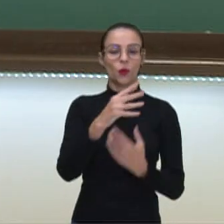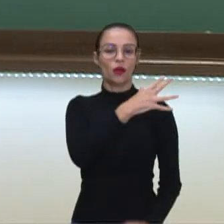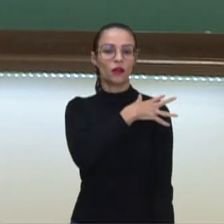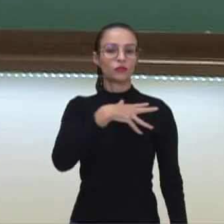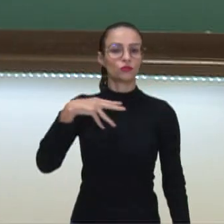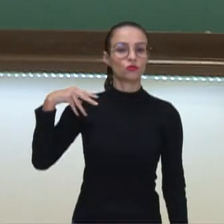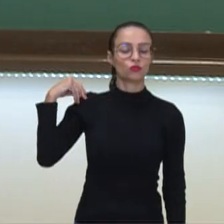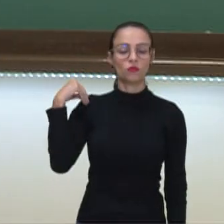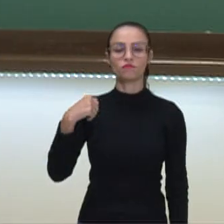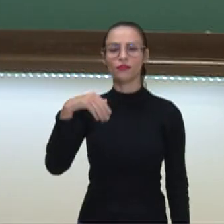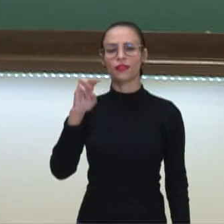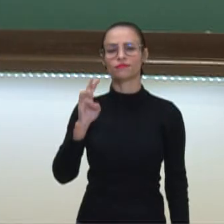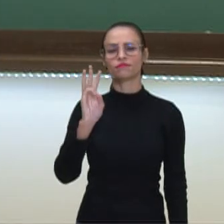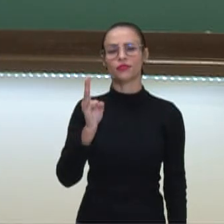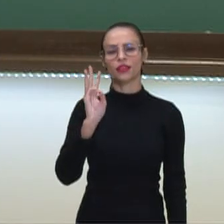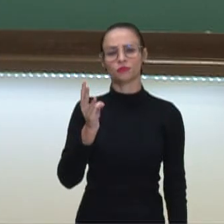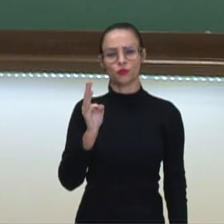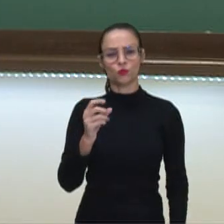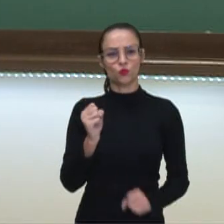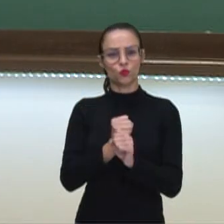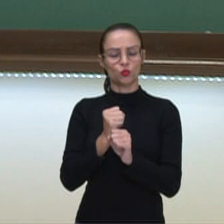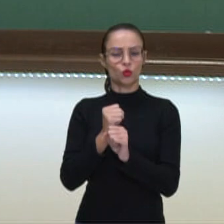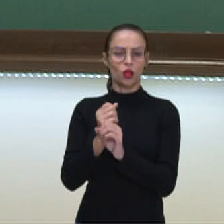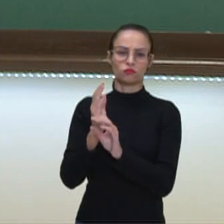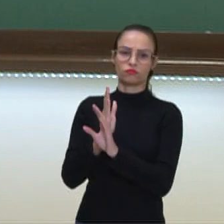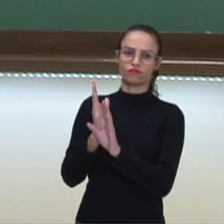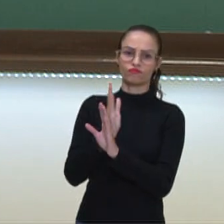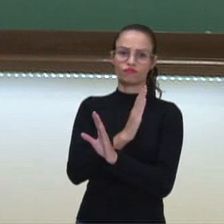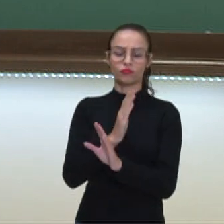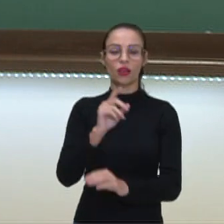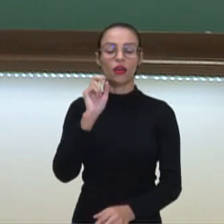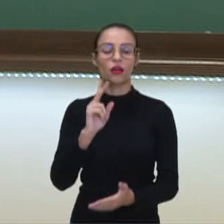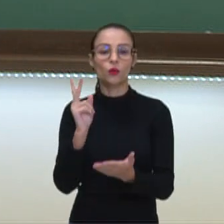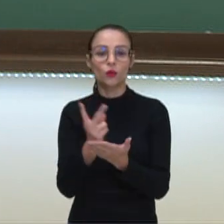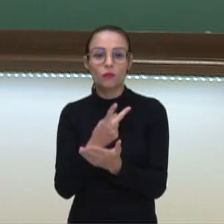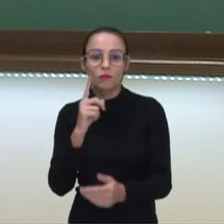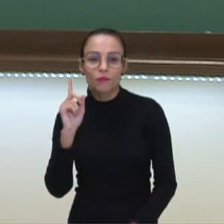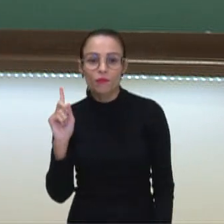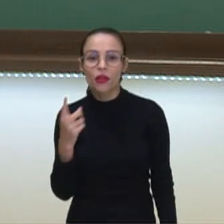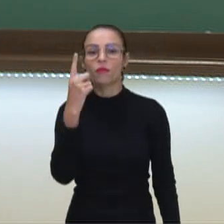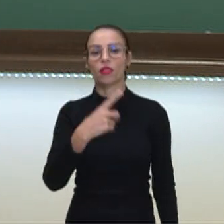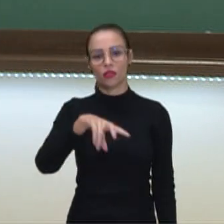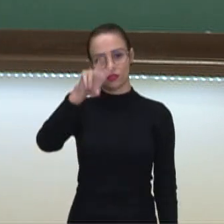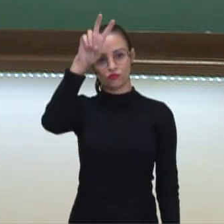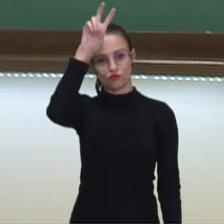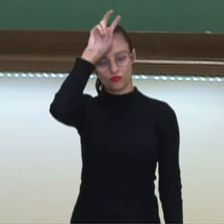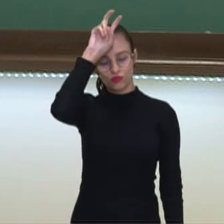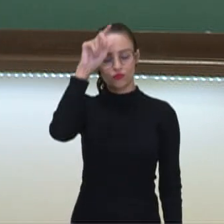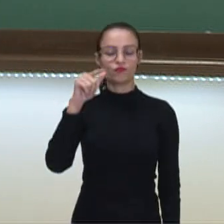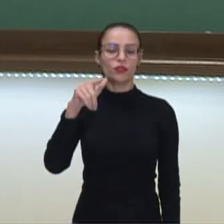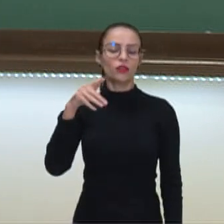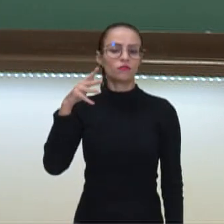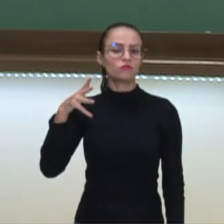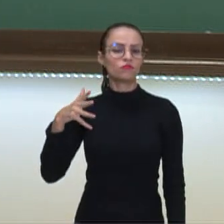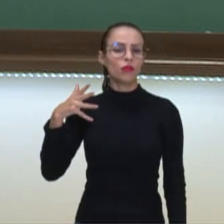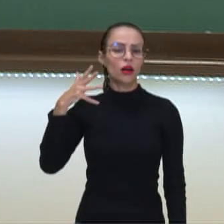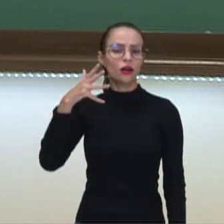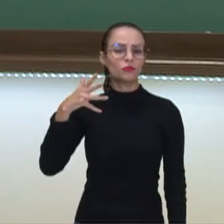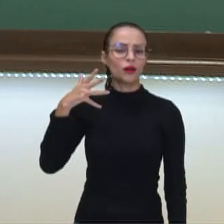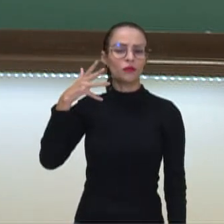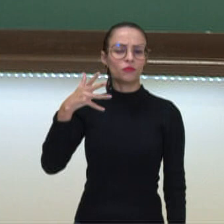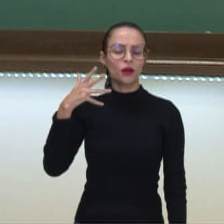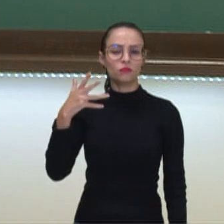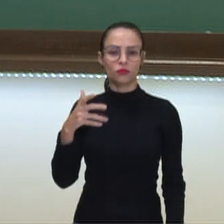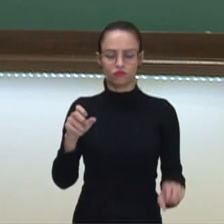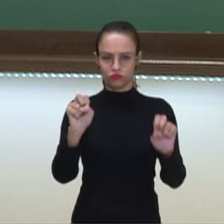de treino para se falar em público ocorreram no Egito Antigo. Então a oratória ela vai ser